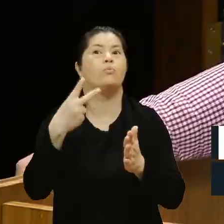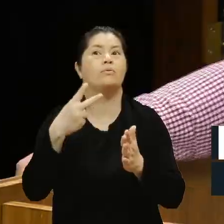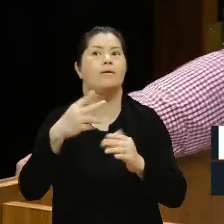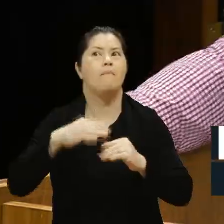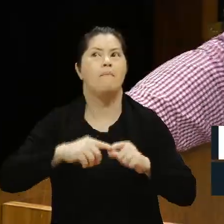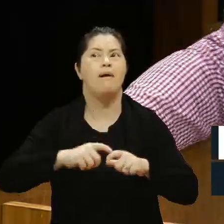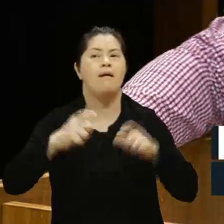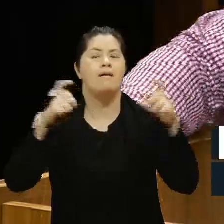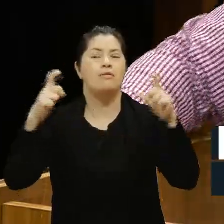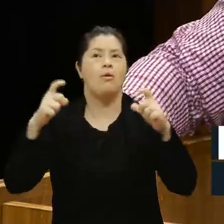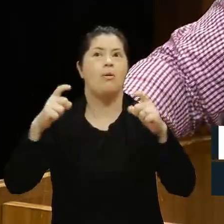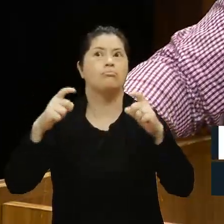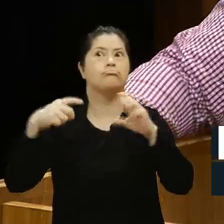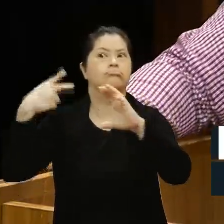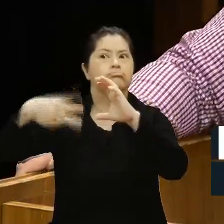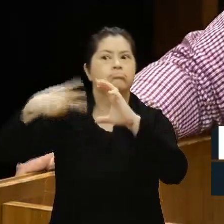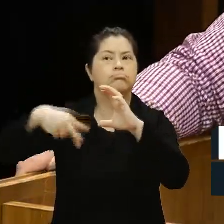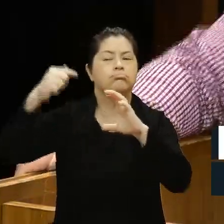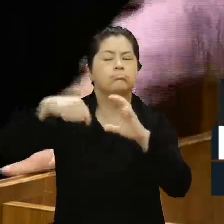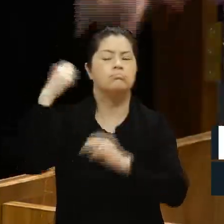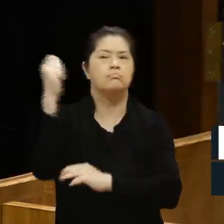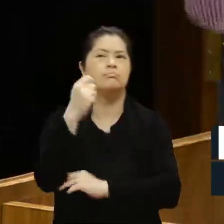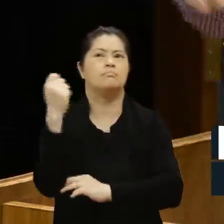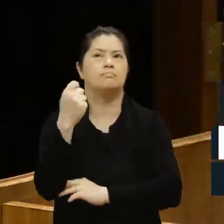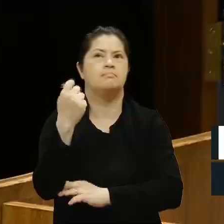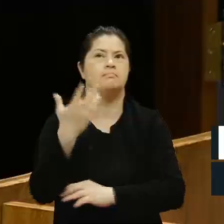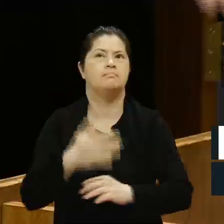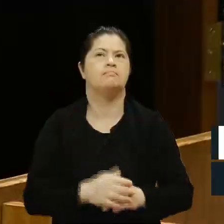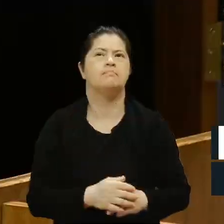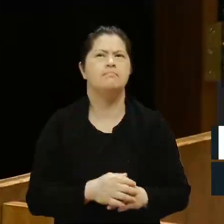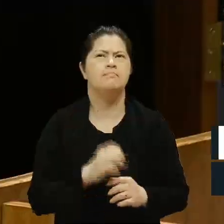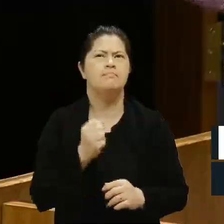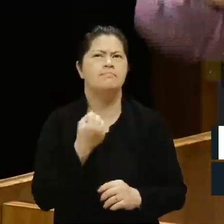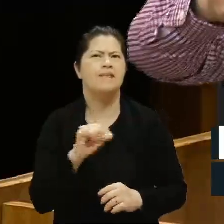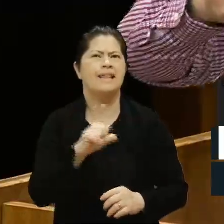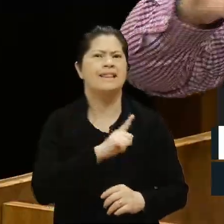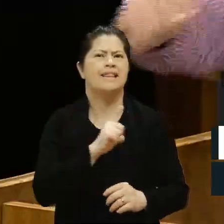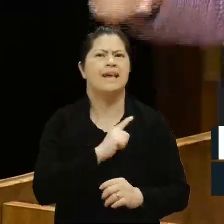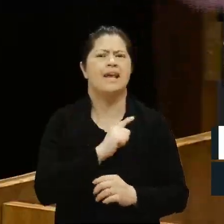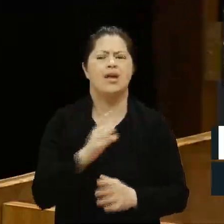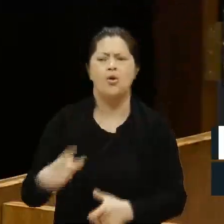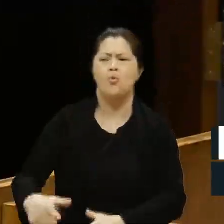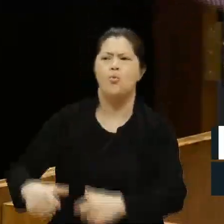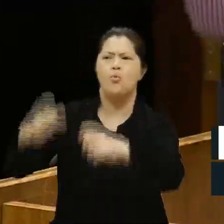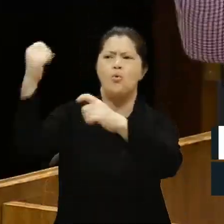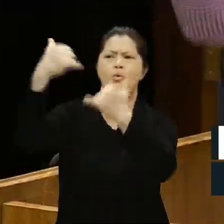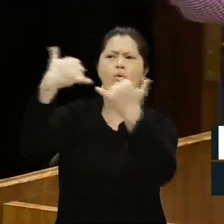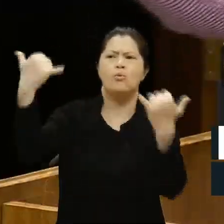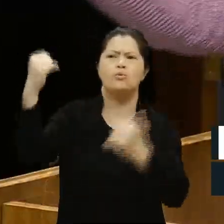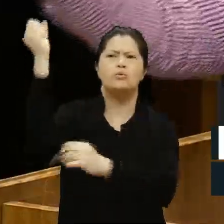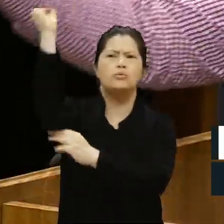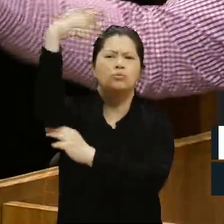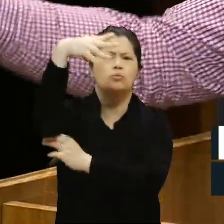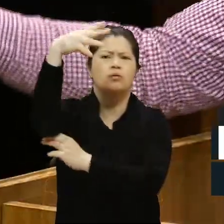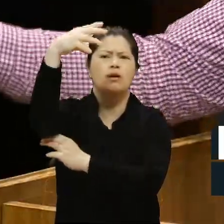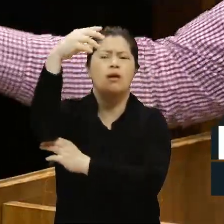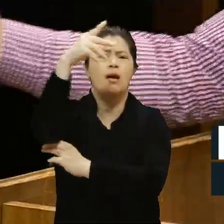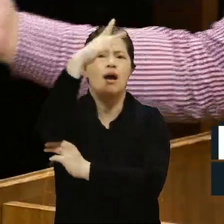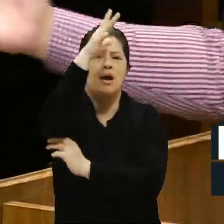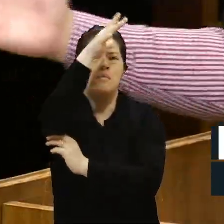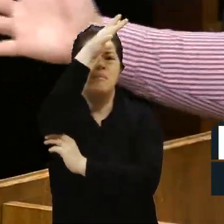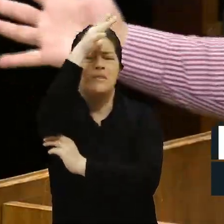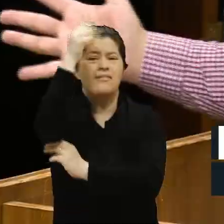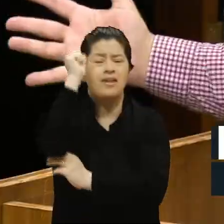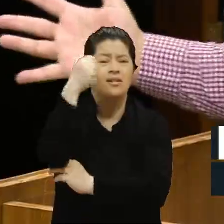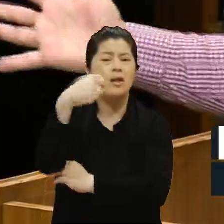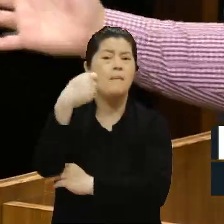legislativa do estado do Rio Grande do Sul. E se tem um poste caindo, o prefeito da cidade tem que ligar para